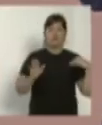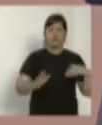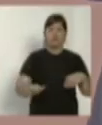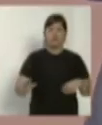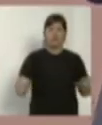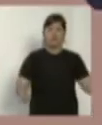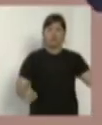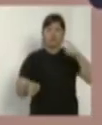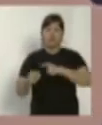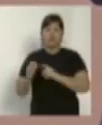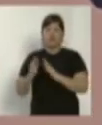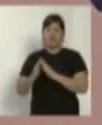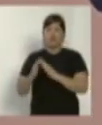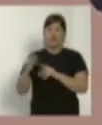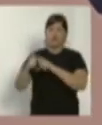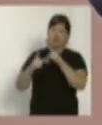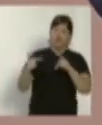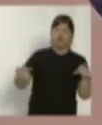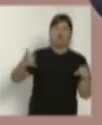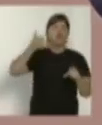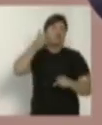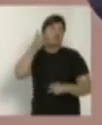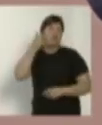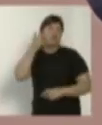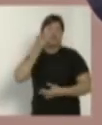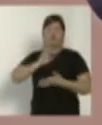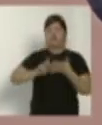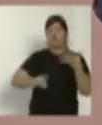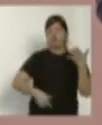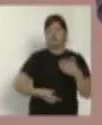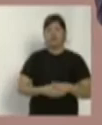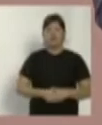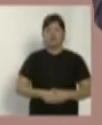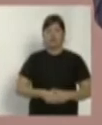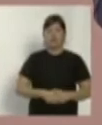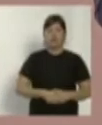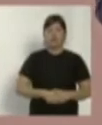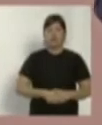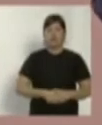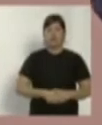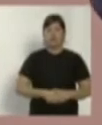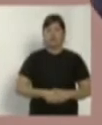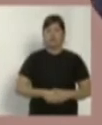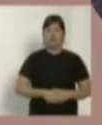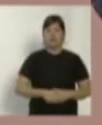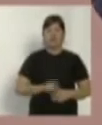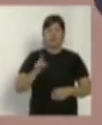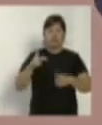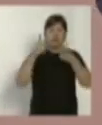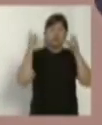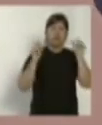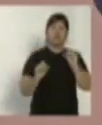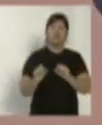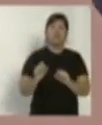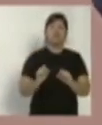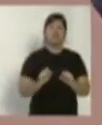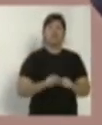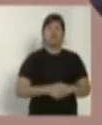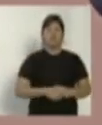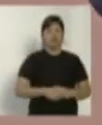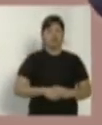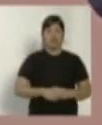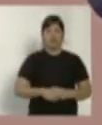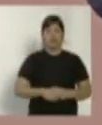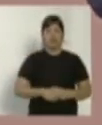com presentes com celular com isso e aquilo esse caso foi descoberto graças